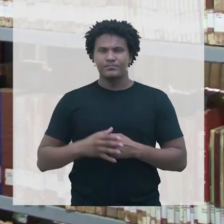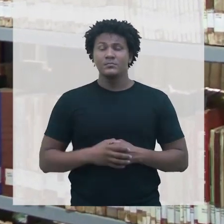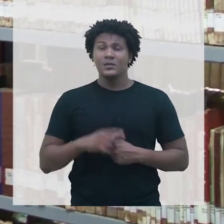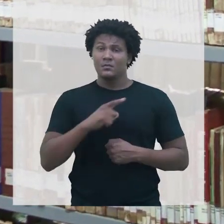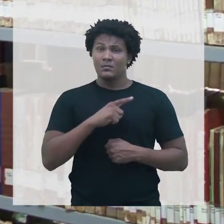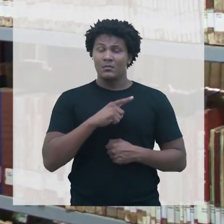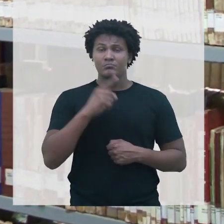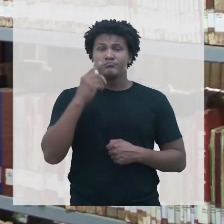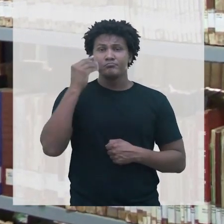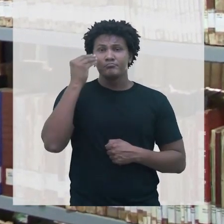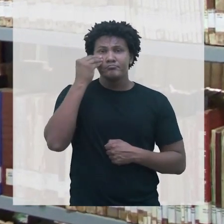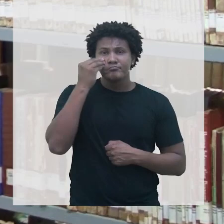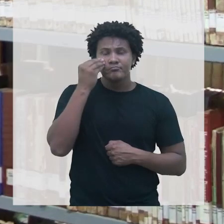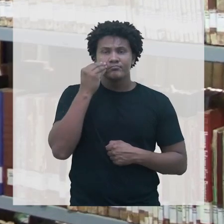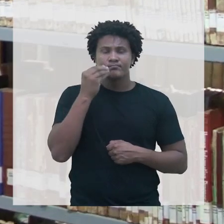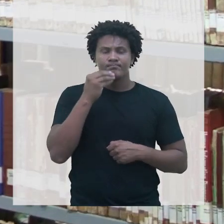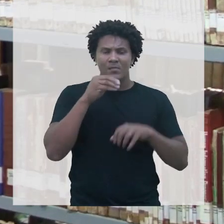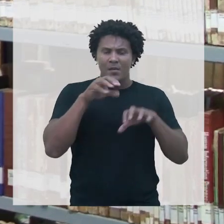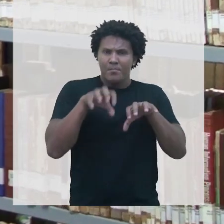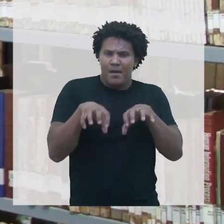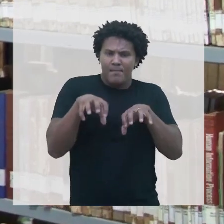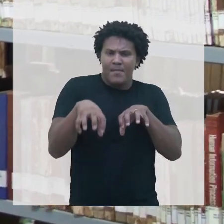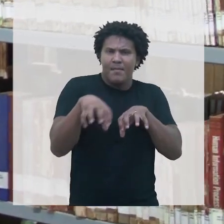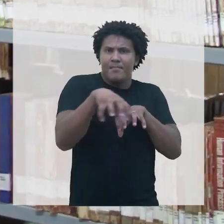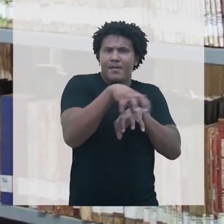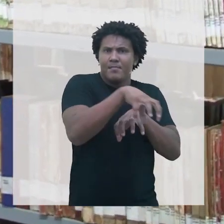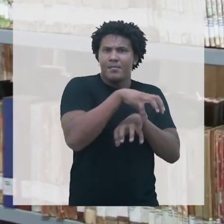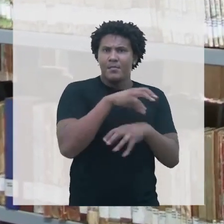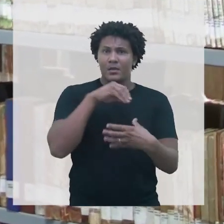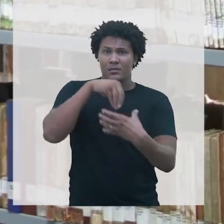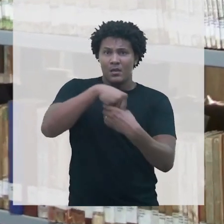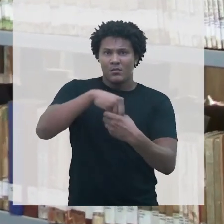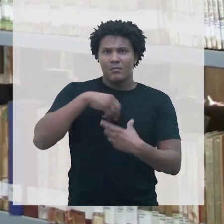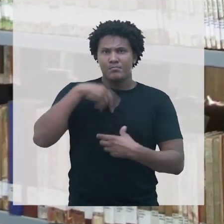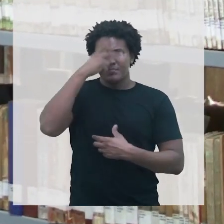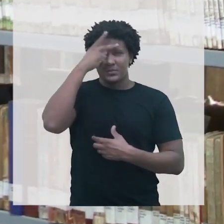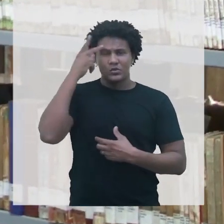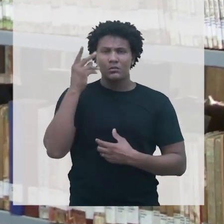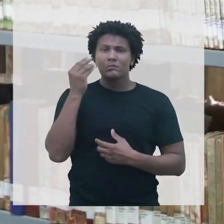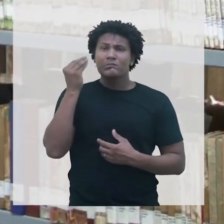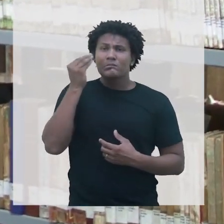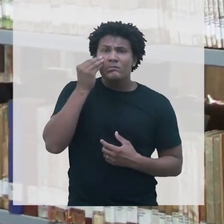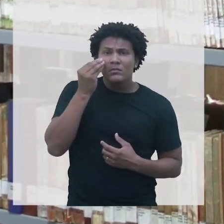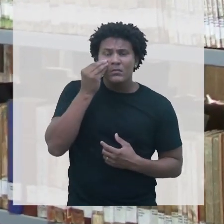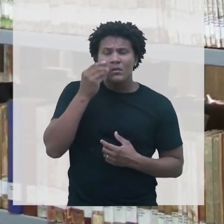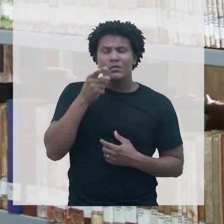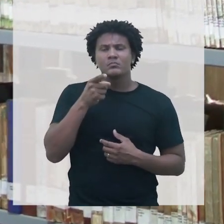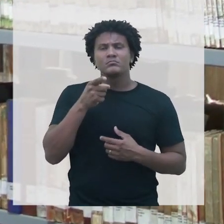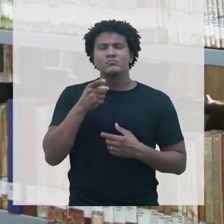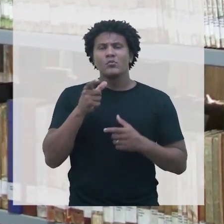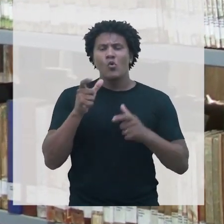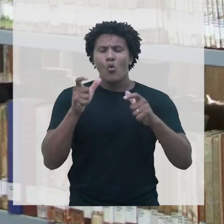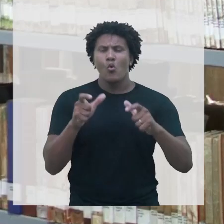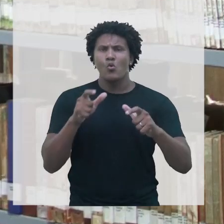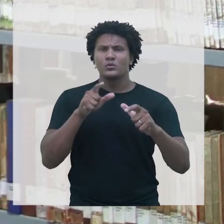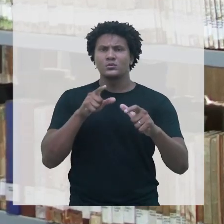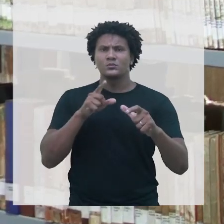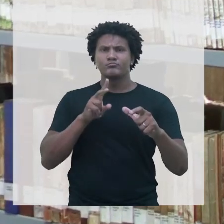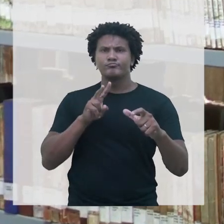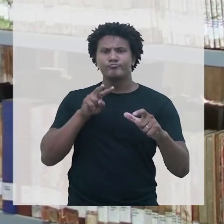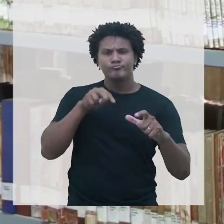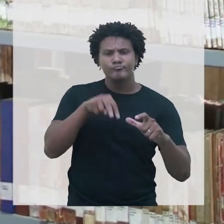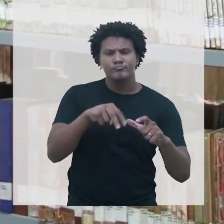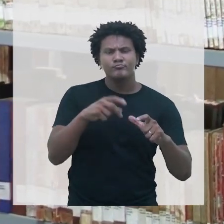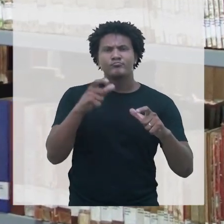próprio espaço, enfim, tem todo um projeto de iluminação envolvido para proporcionar aos usuários um espaço de